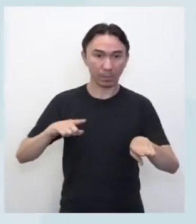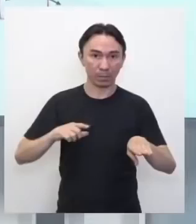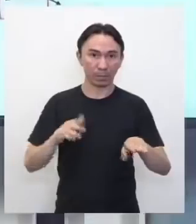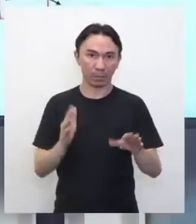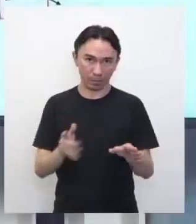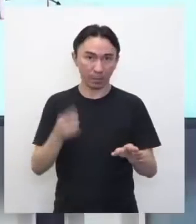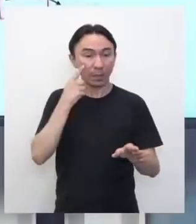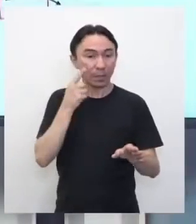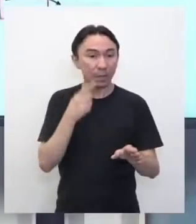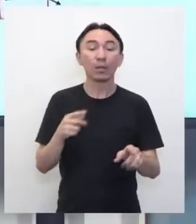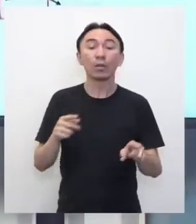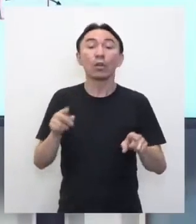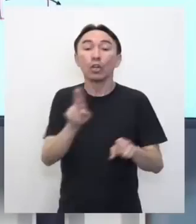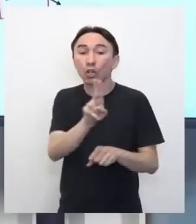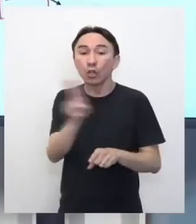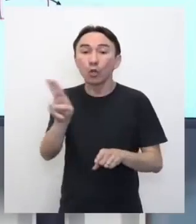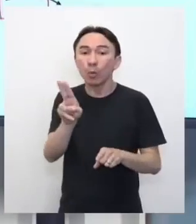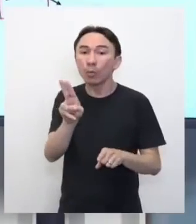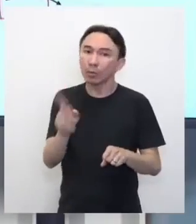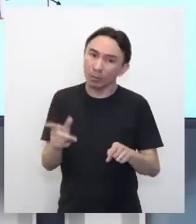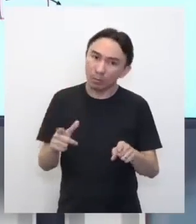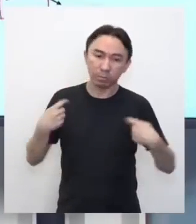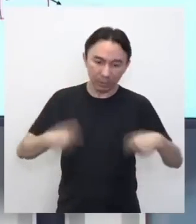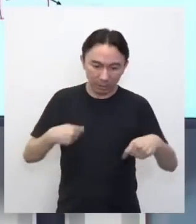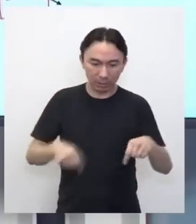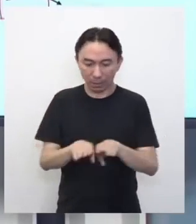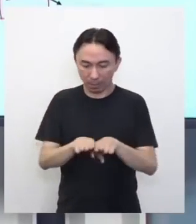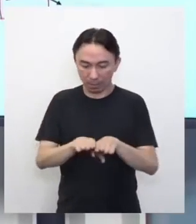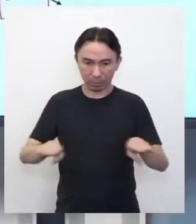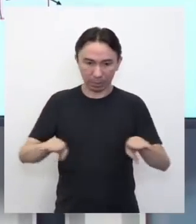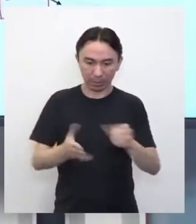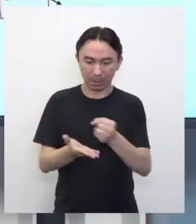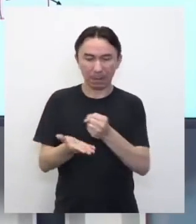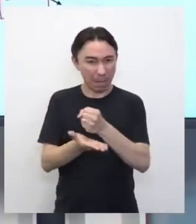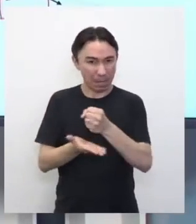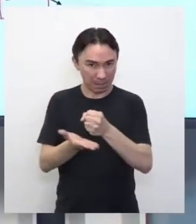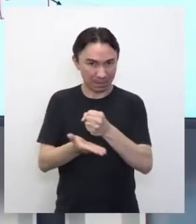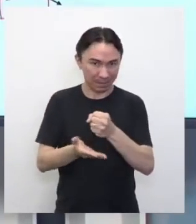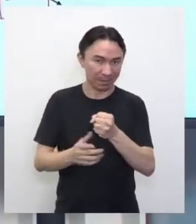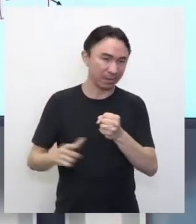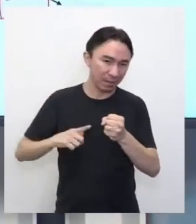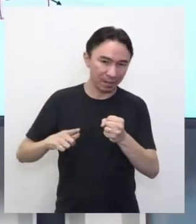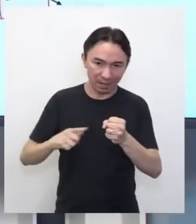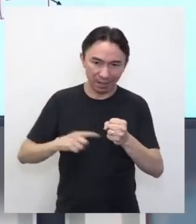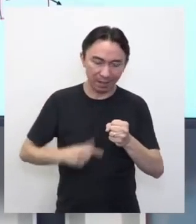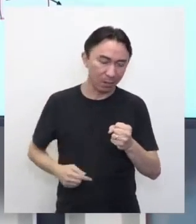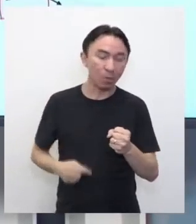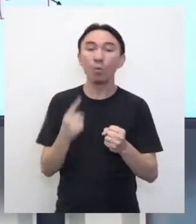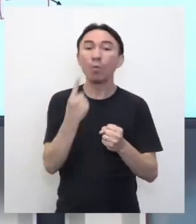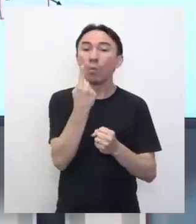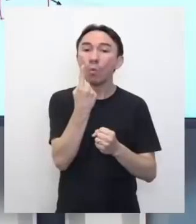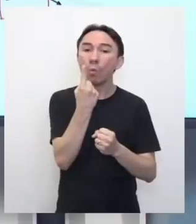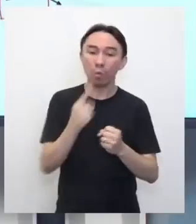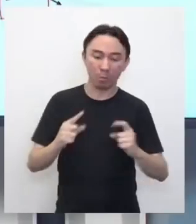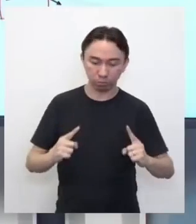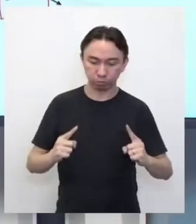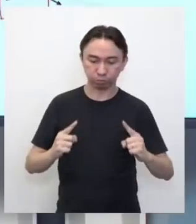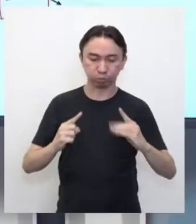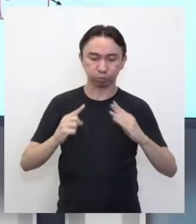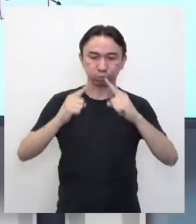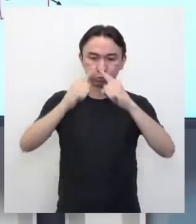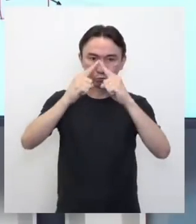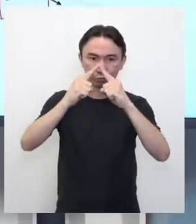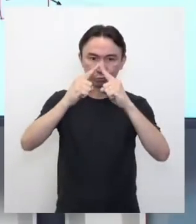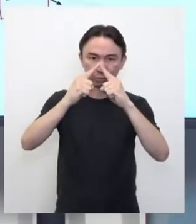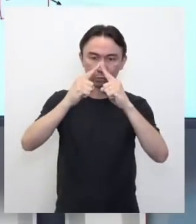dessa base. Ela tem um vértice e as faces laterais são triângulos.